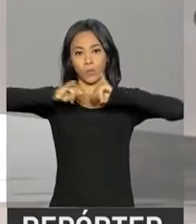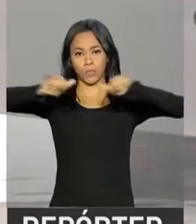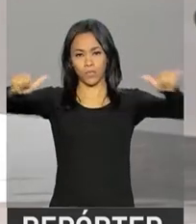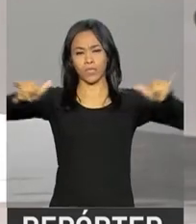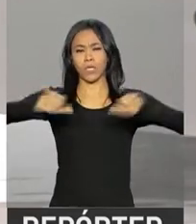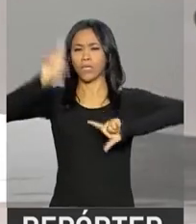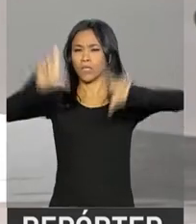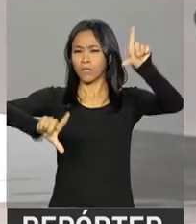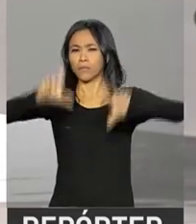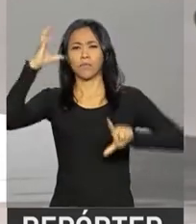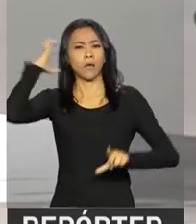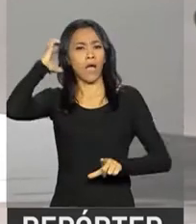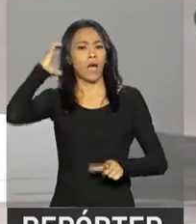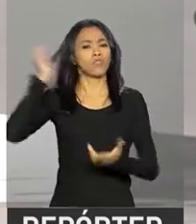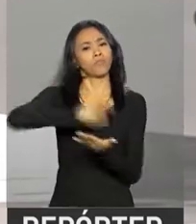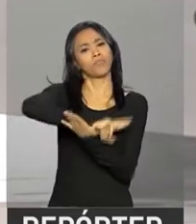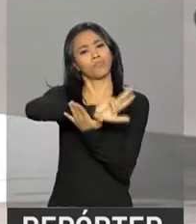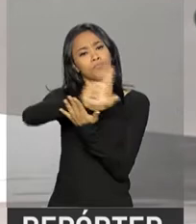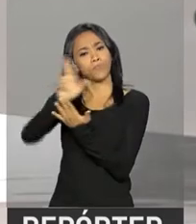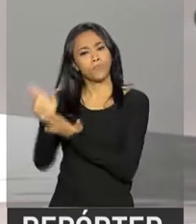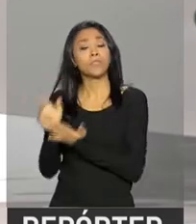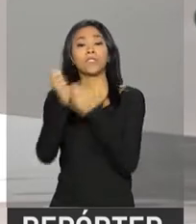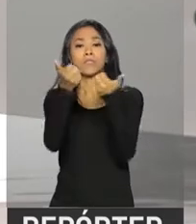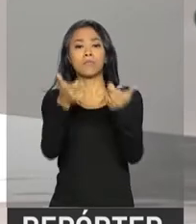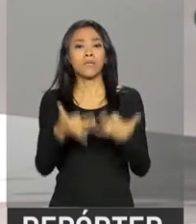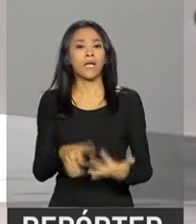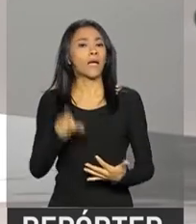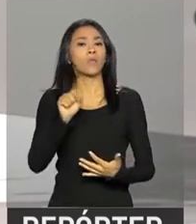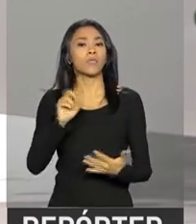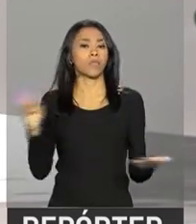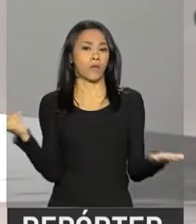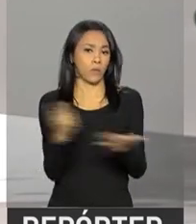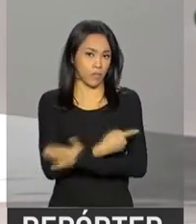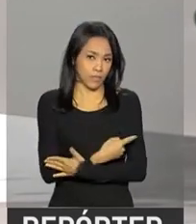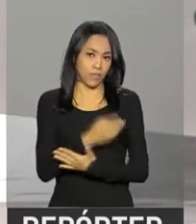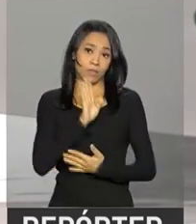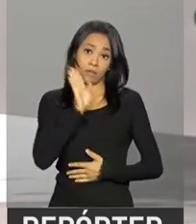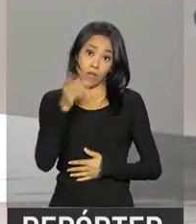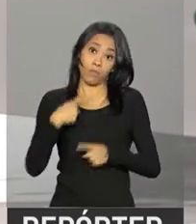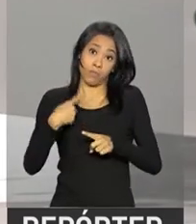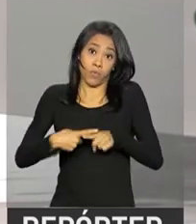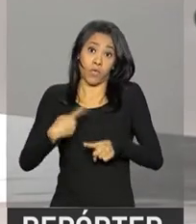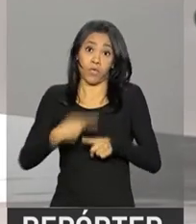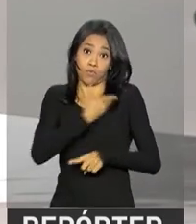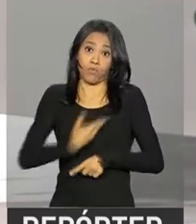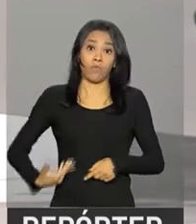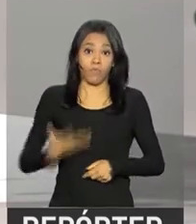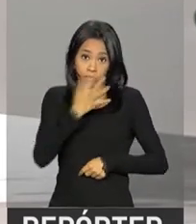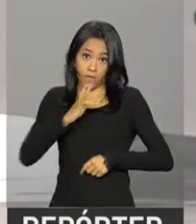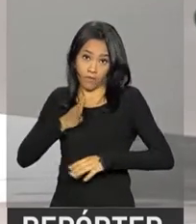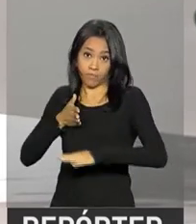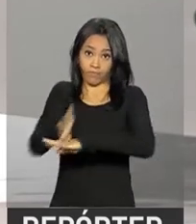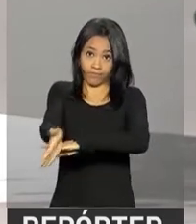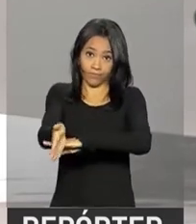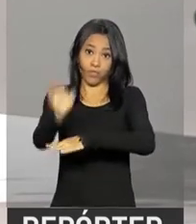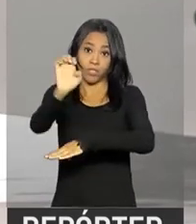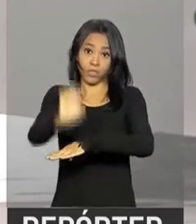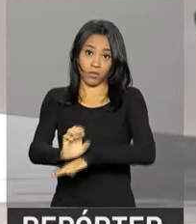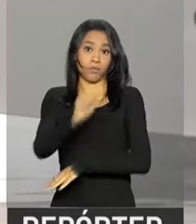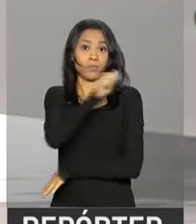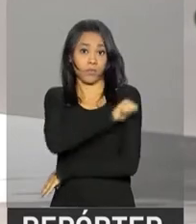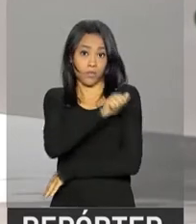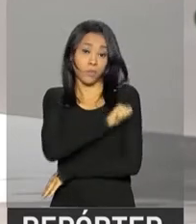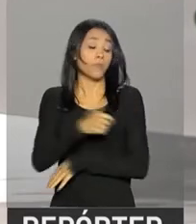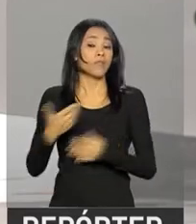e televisão para explicar os motivos da intervenção com a assinatura do decreto o exército assume a